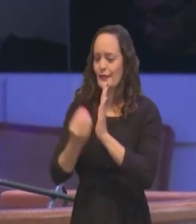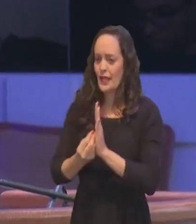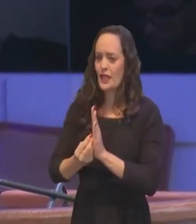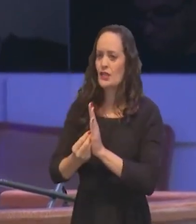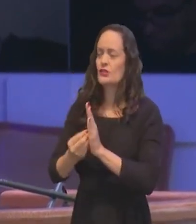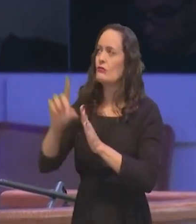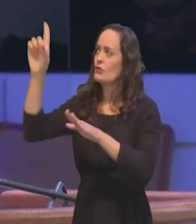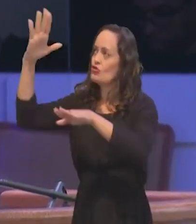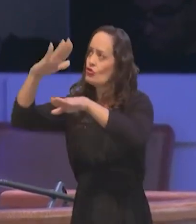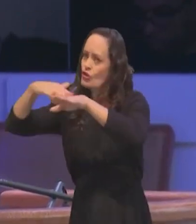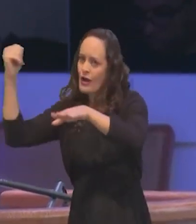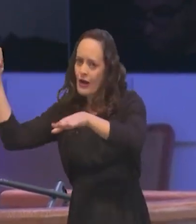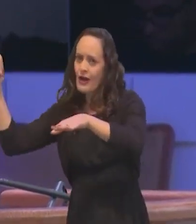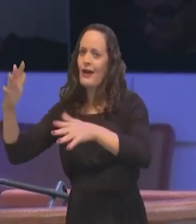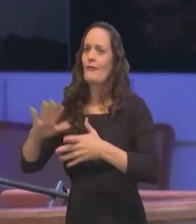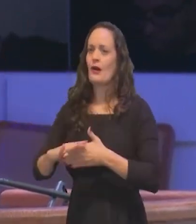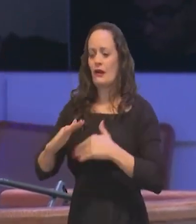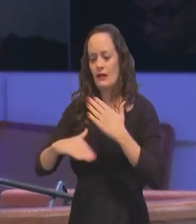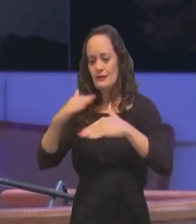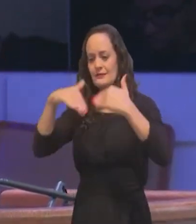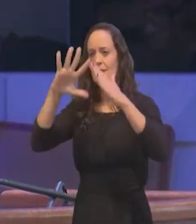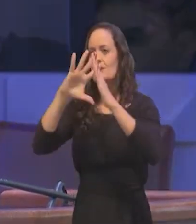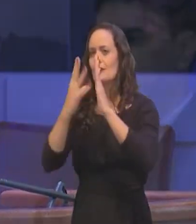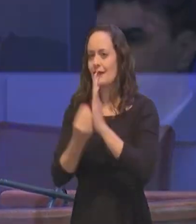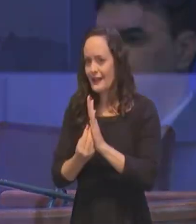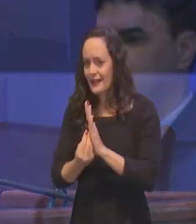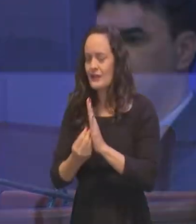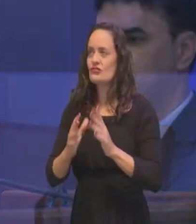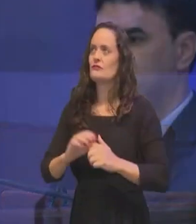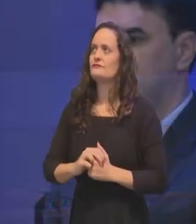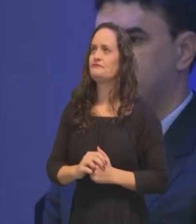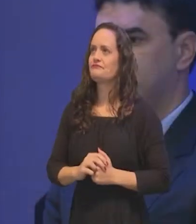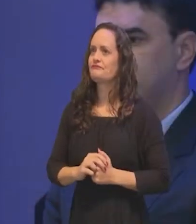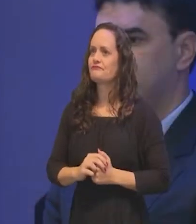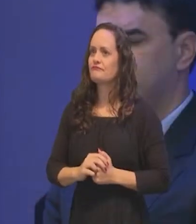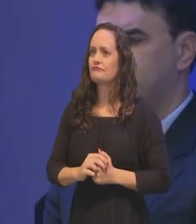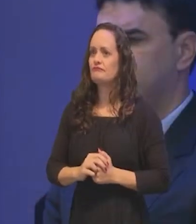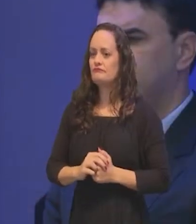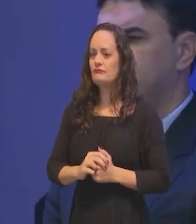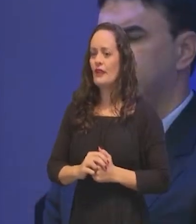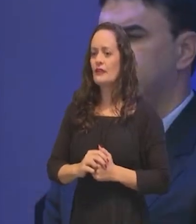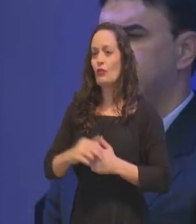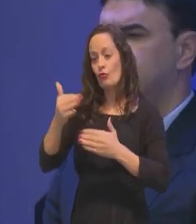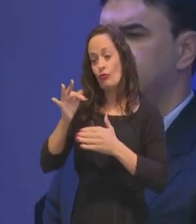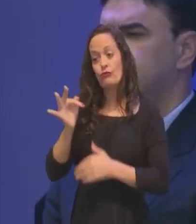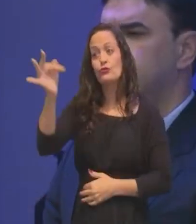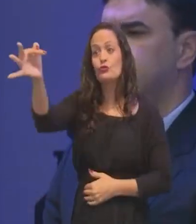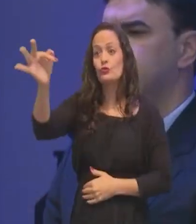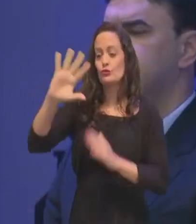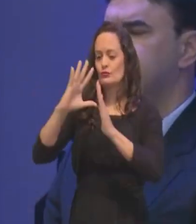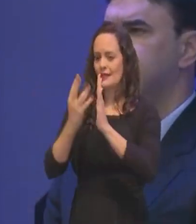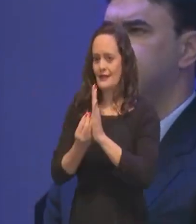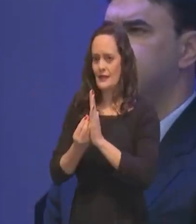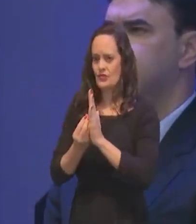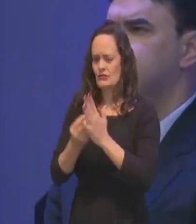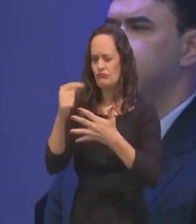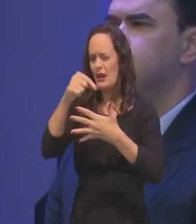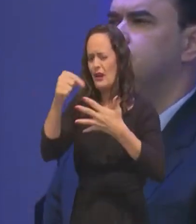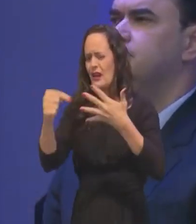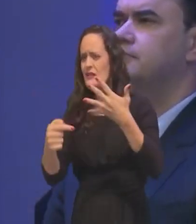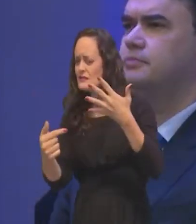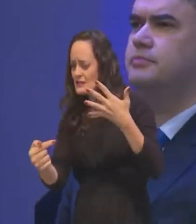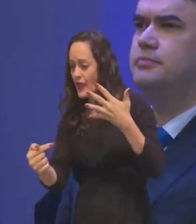chamada ao ministério da igreja, crescimento da igreja evangélica e o destino da igreja. 17 lições que